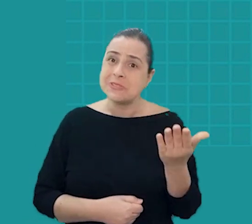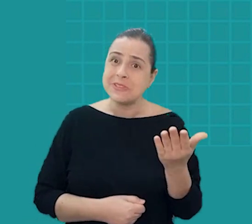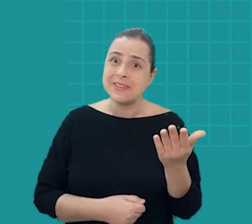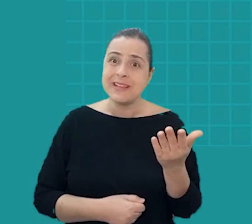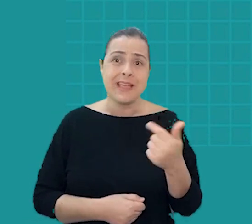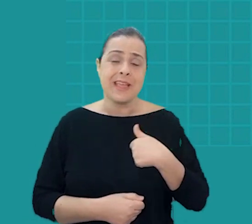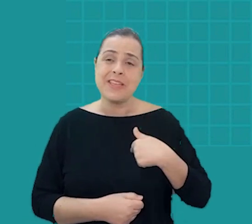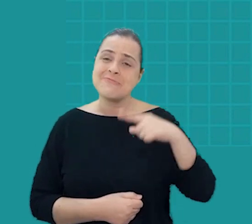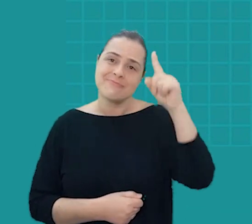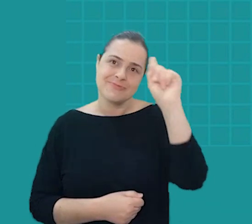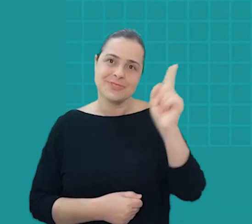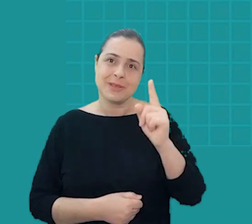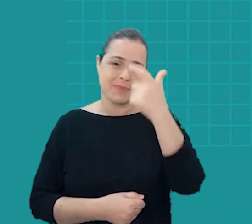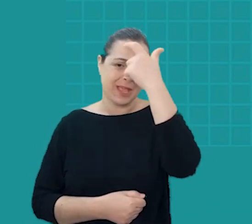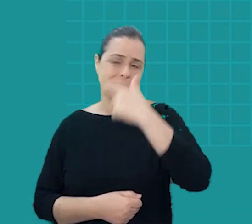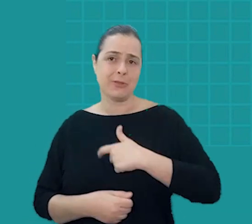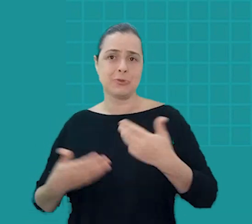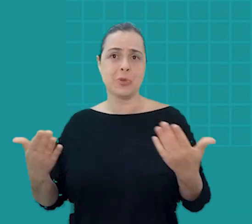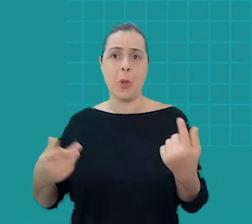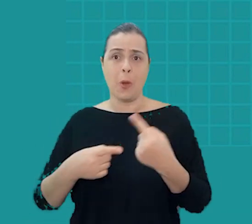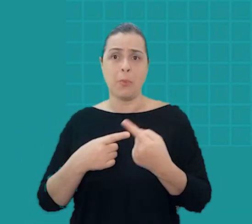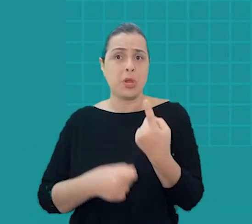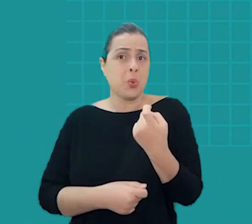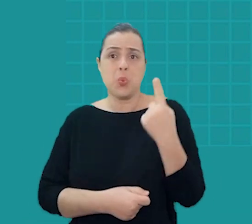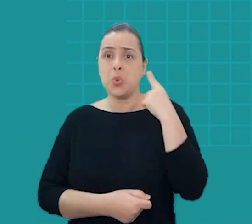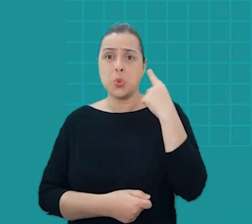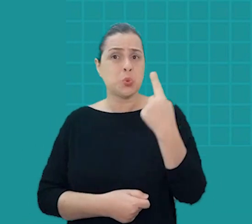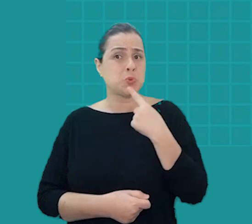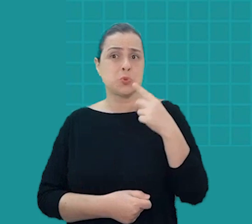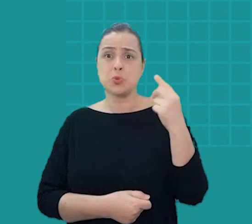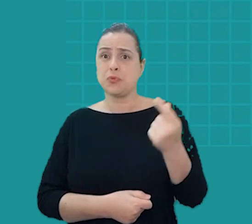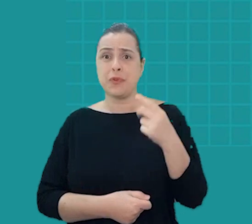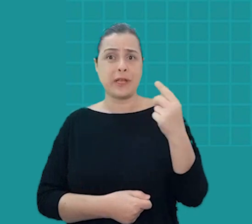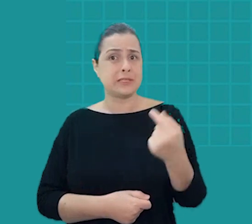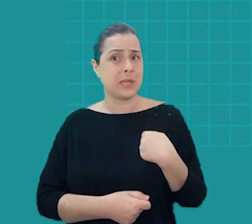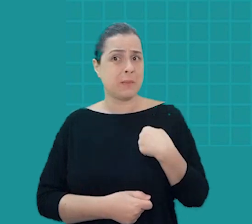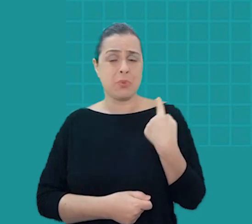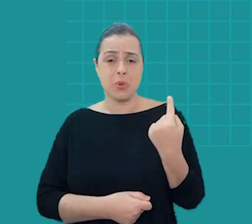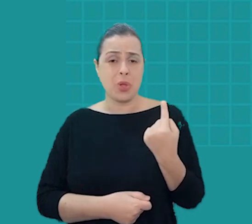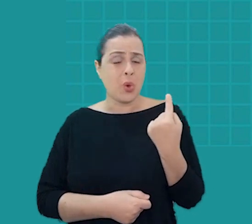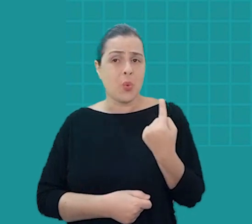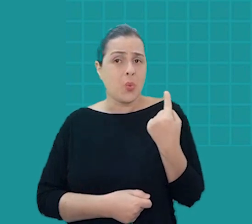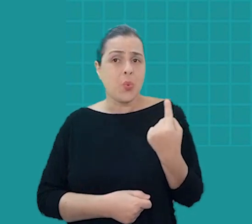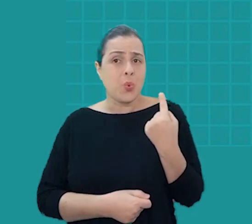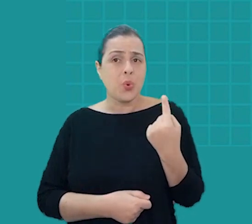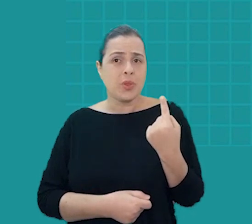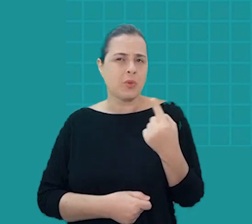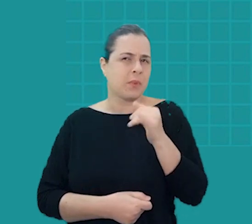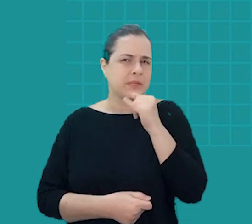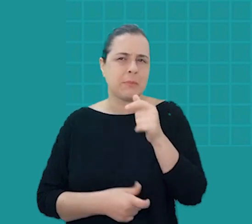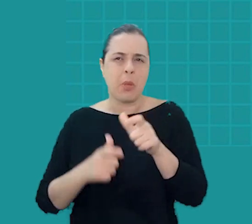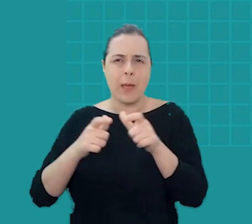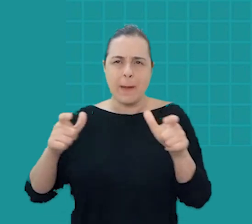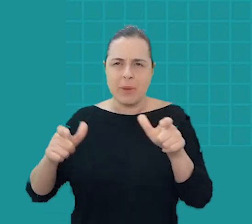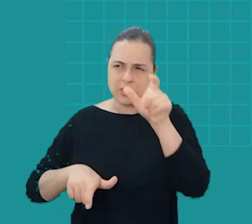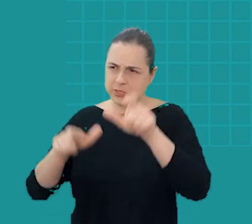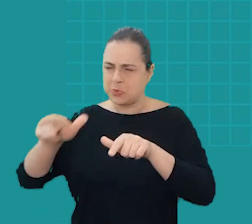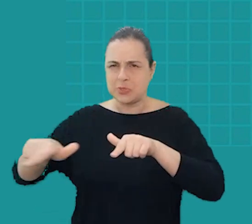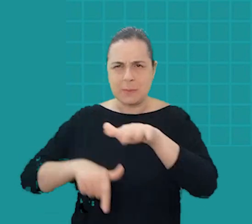importante. Na hora de procurar estágio, muita gente fala, tipo, vai ser super fácil para você pela lei de